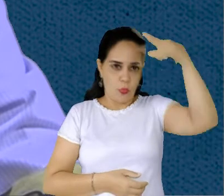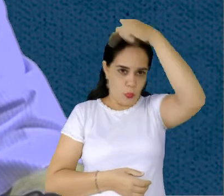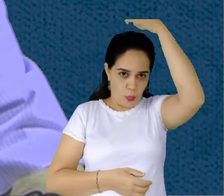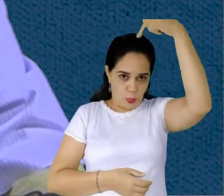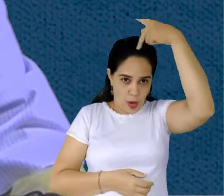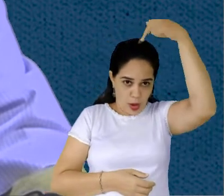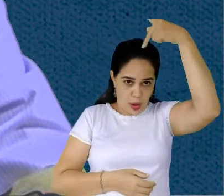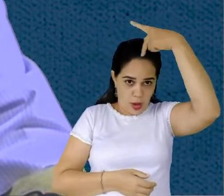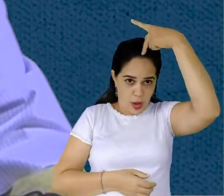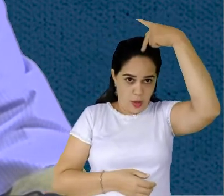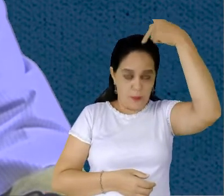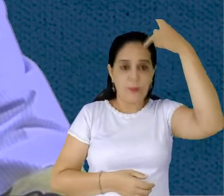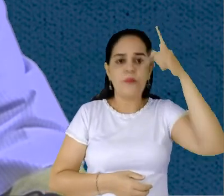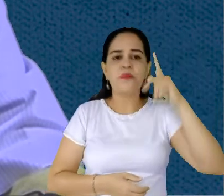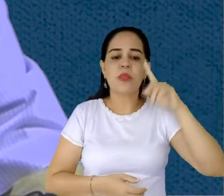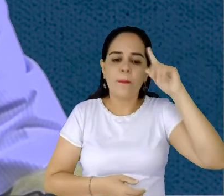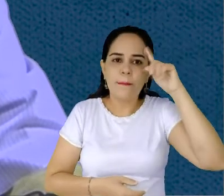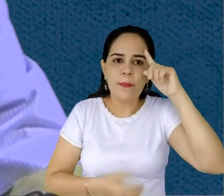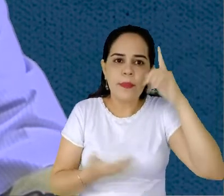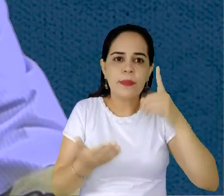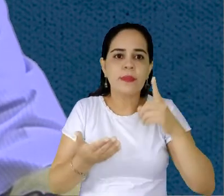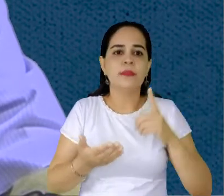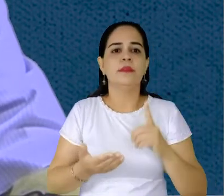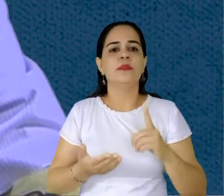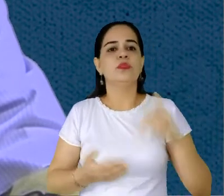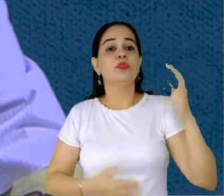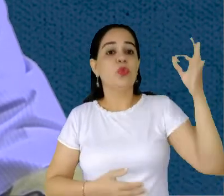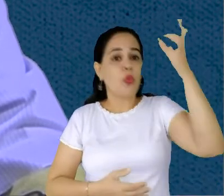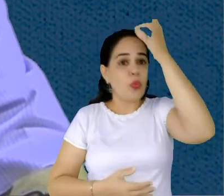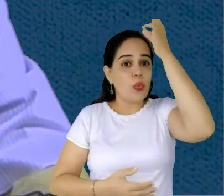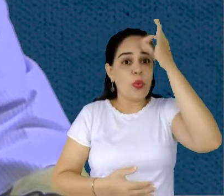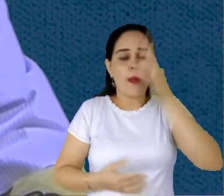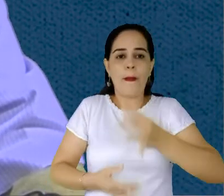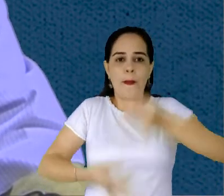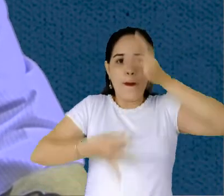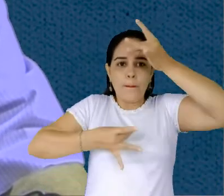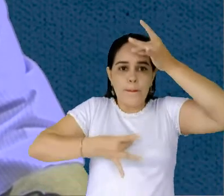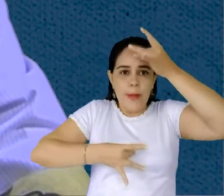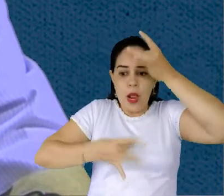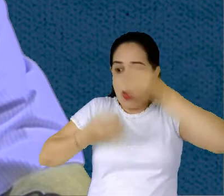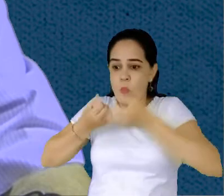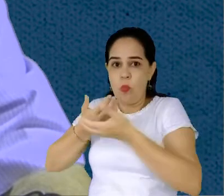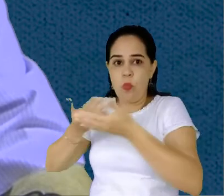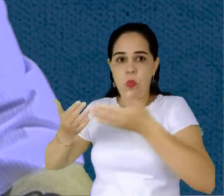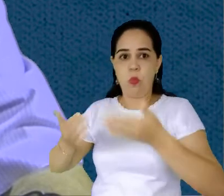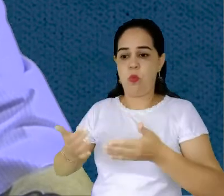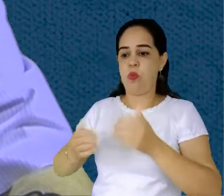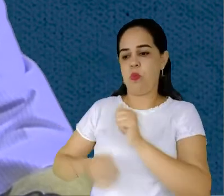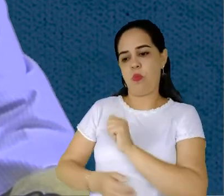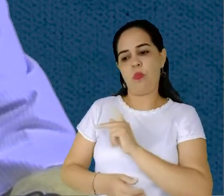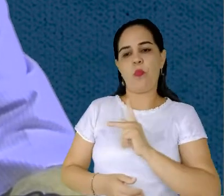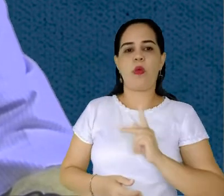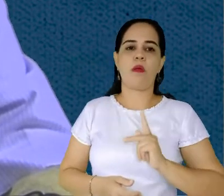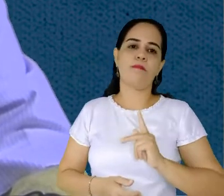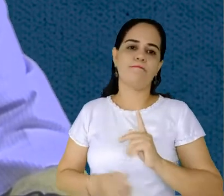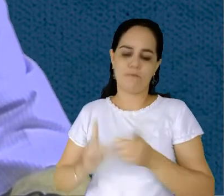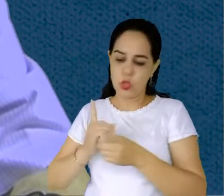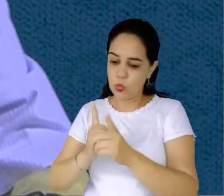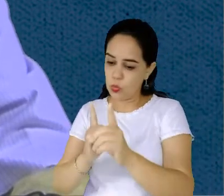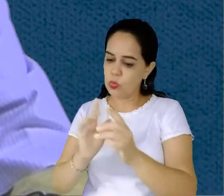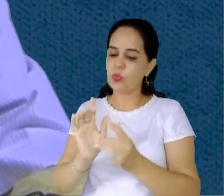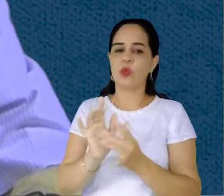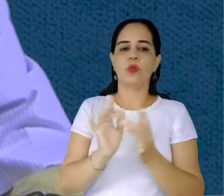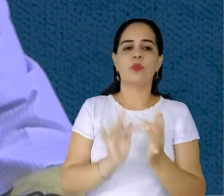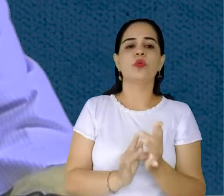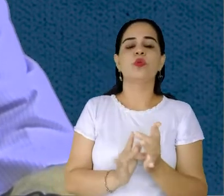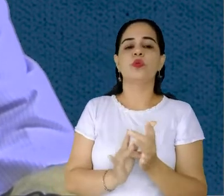Pentecostes. E naquele dia de Pentecostes, o Espírito Santo recordou a todos os apóstolos